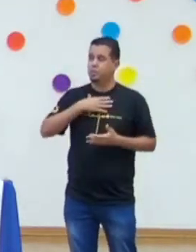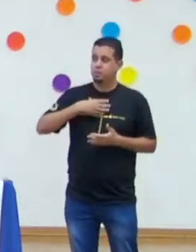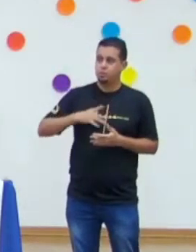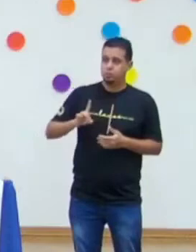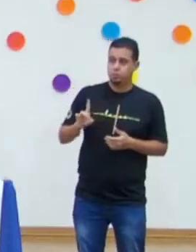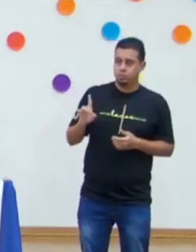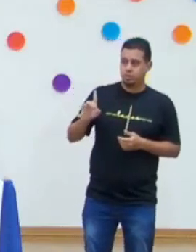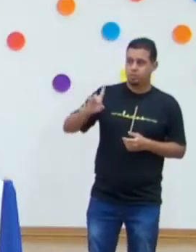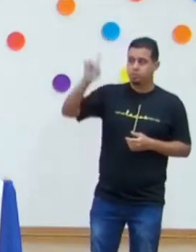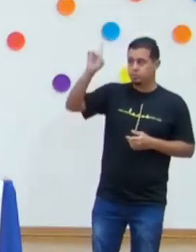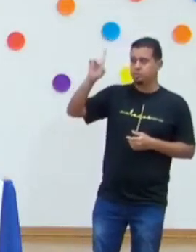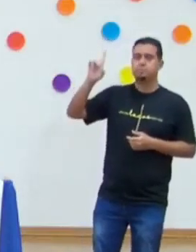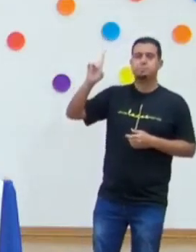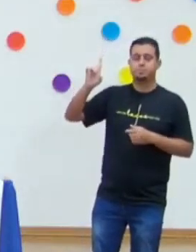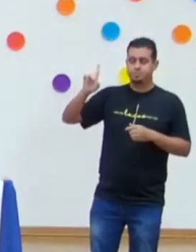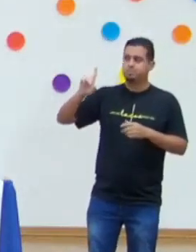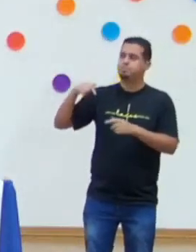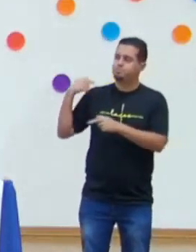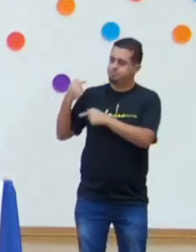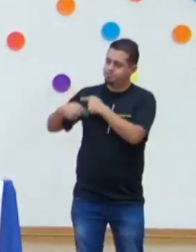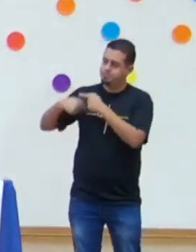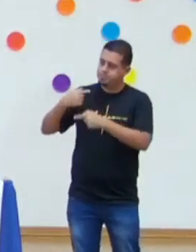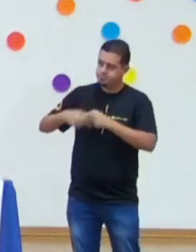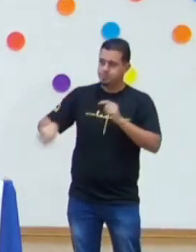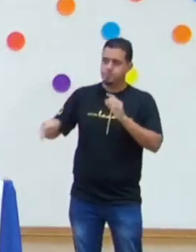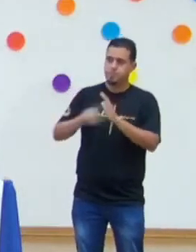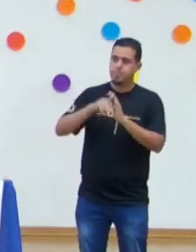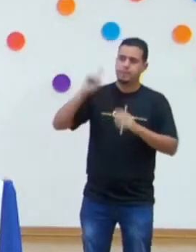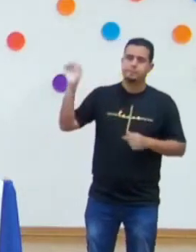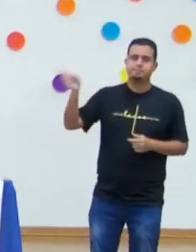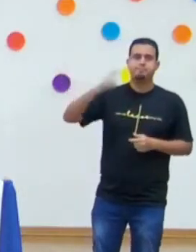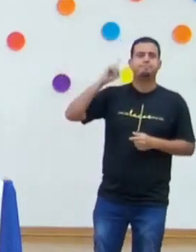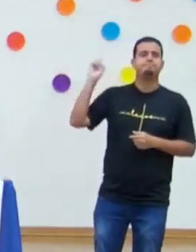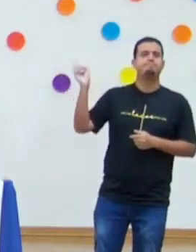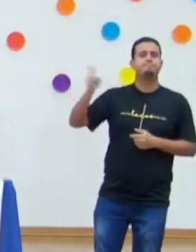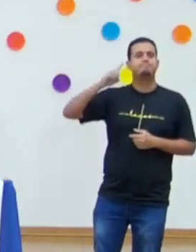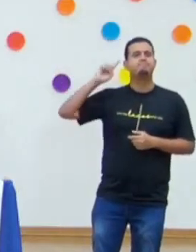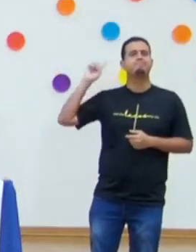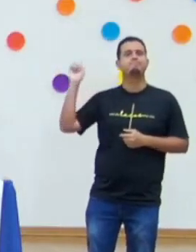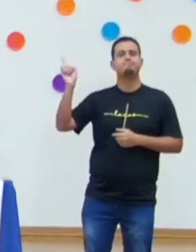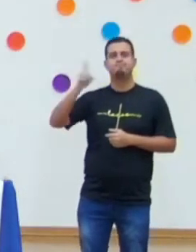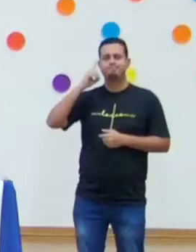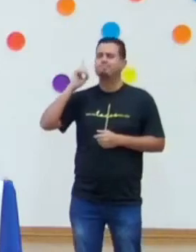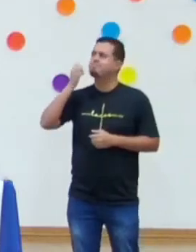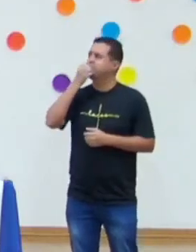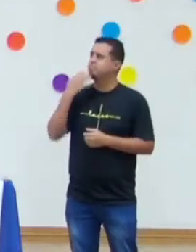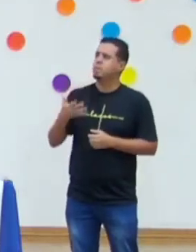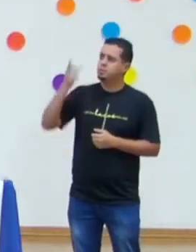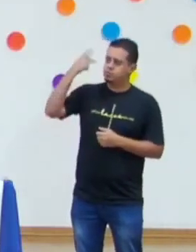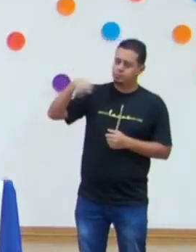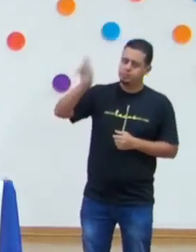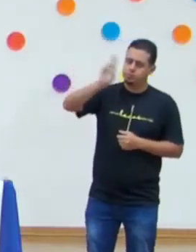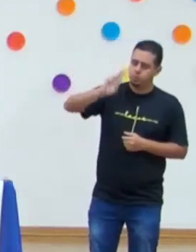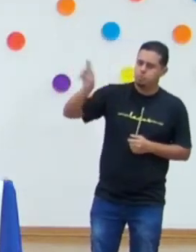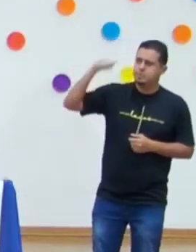Filho de Deus, raiz de Davi. Bendito seja seu santo